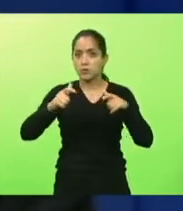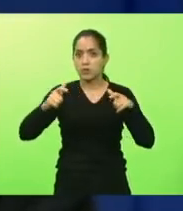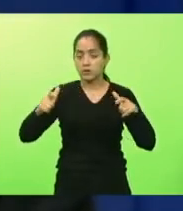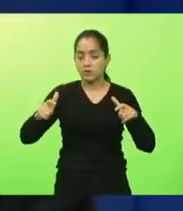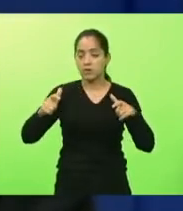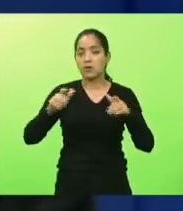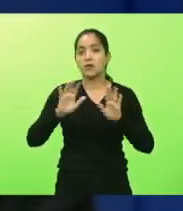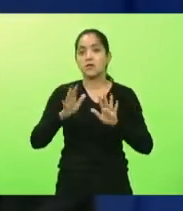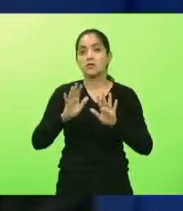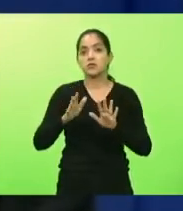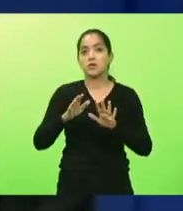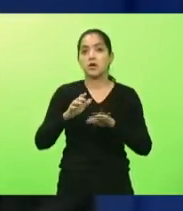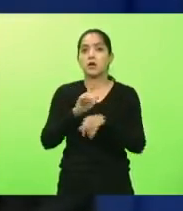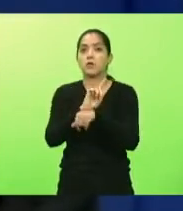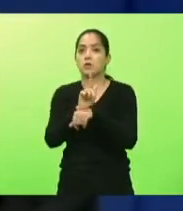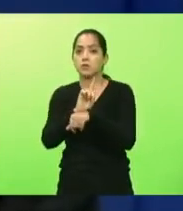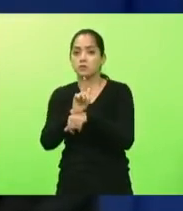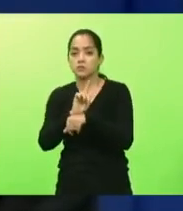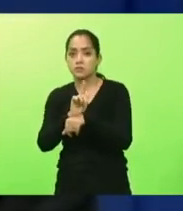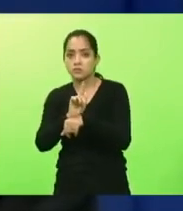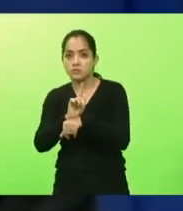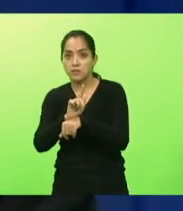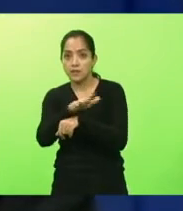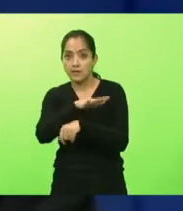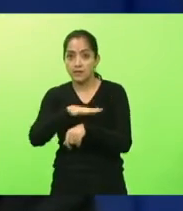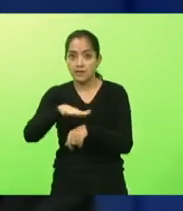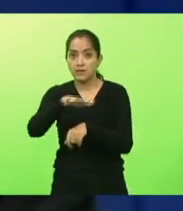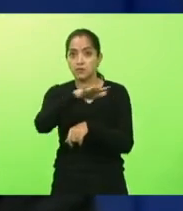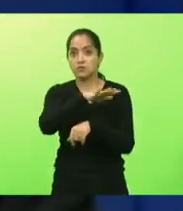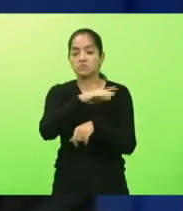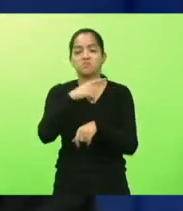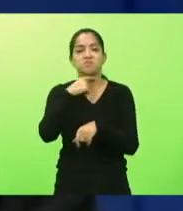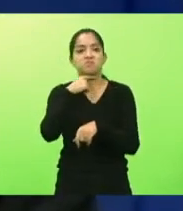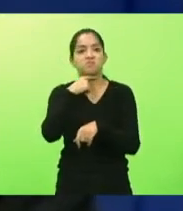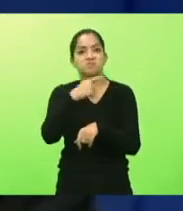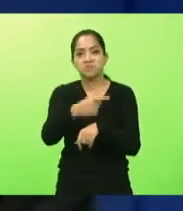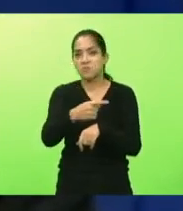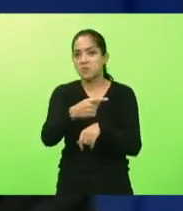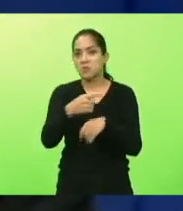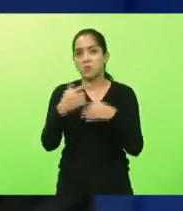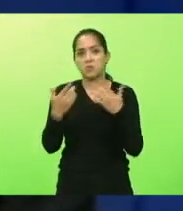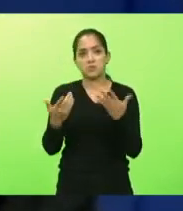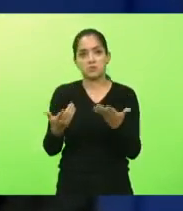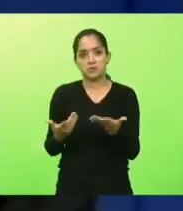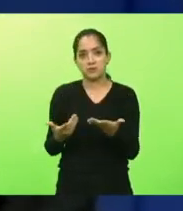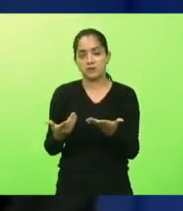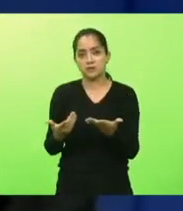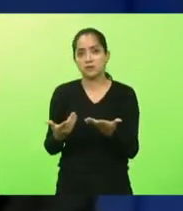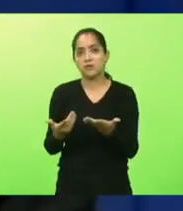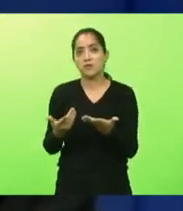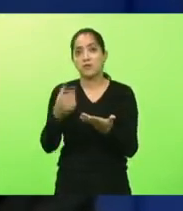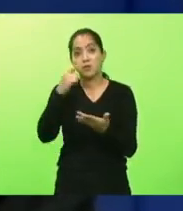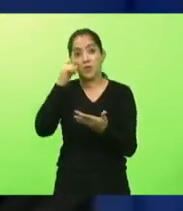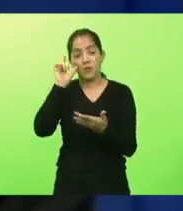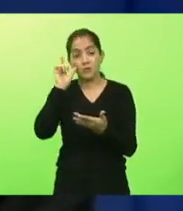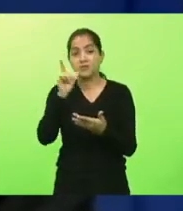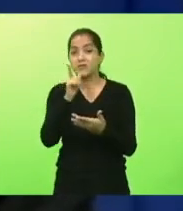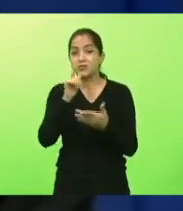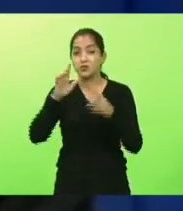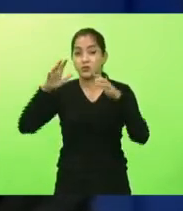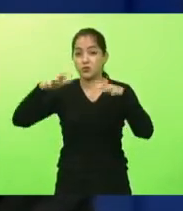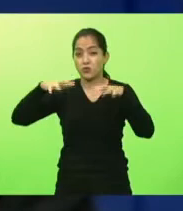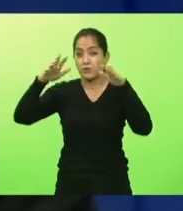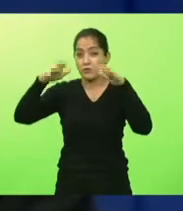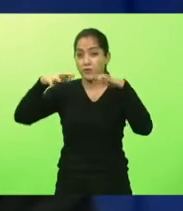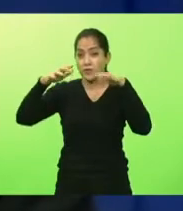o gerente regional do Planalto. Eles não estão conseguindo suprir, ainda mais que ontem choveu, hoje choveu